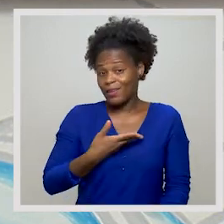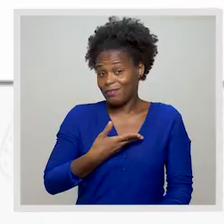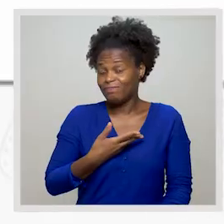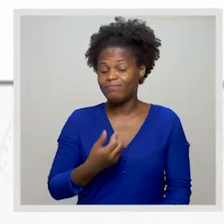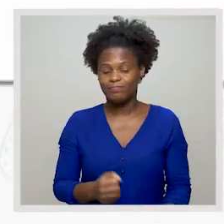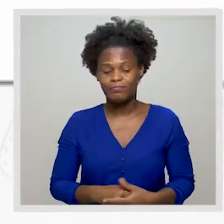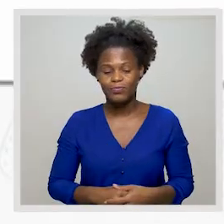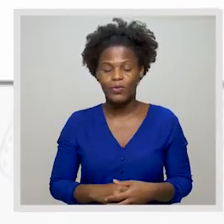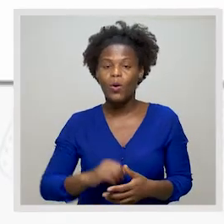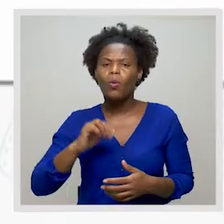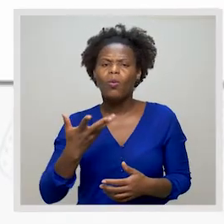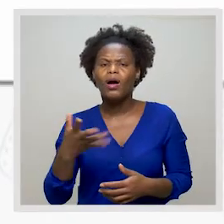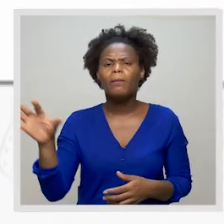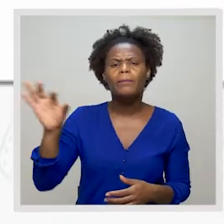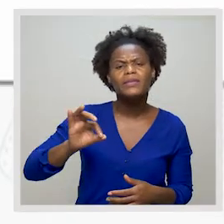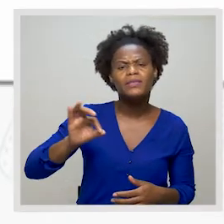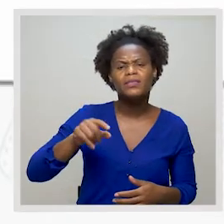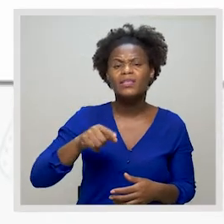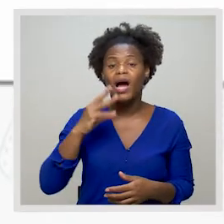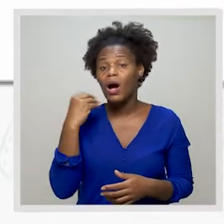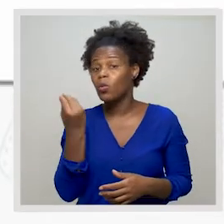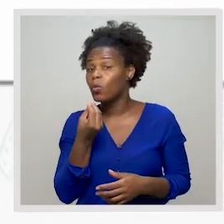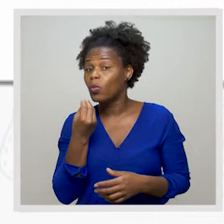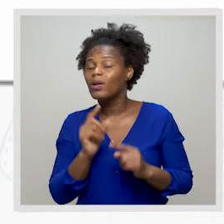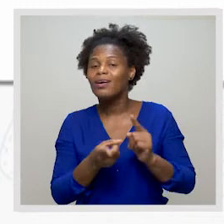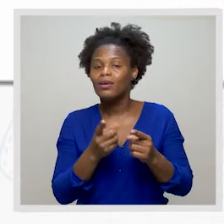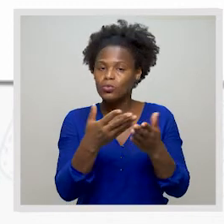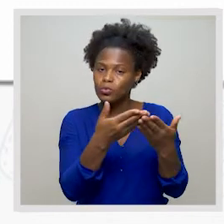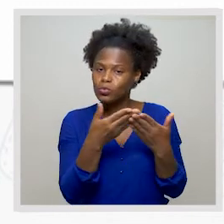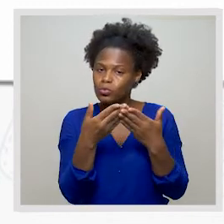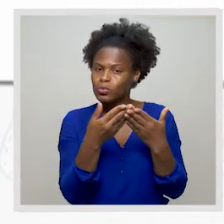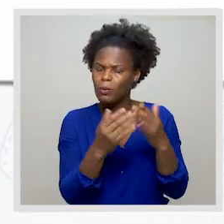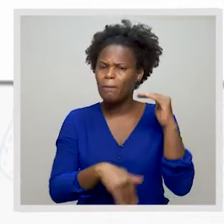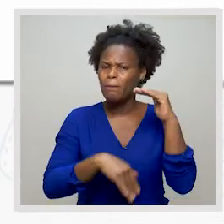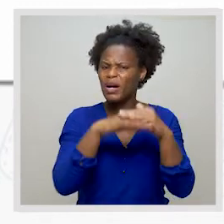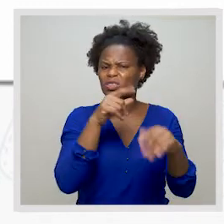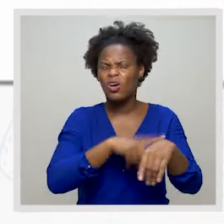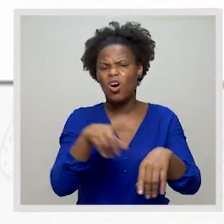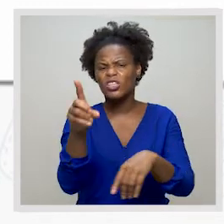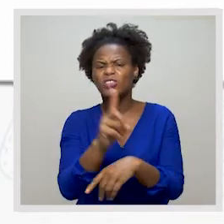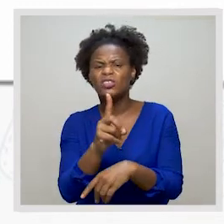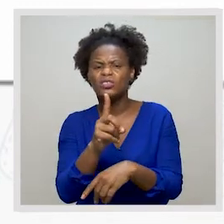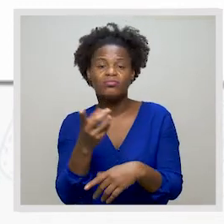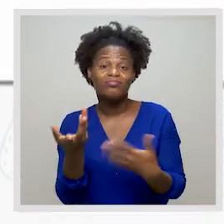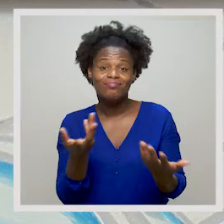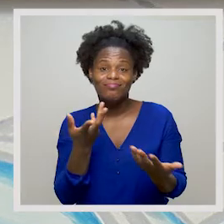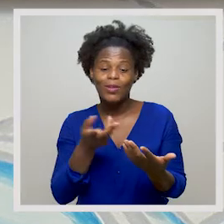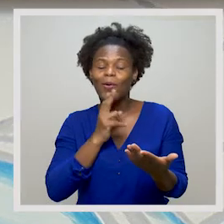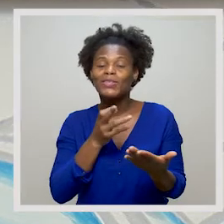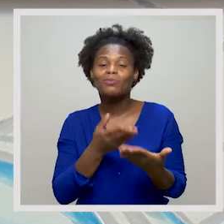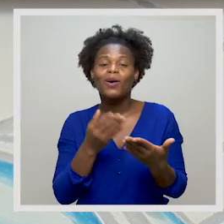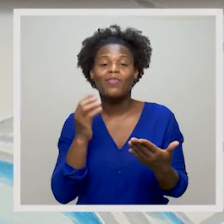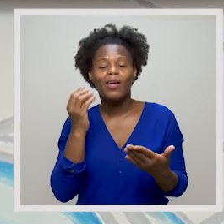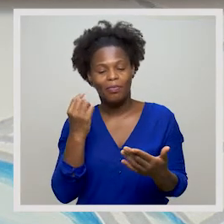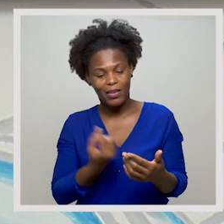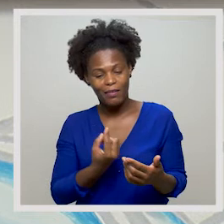D. Qual a percentagem de alunos que estudam no máximo 6 horas? Então, a